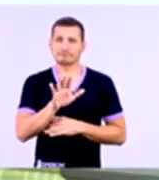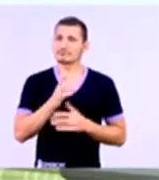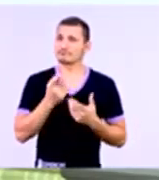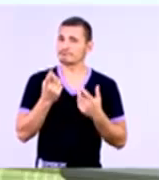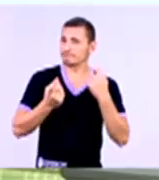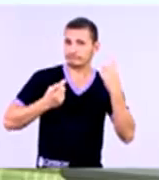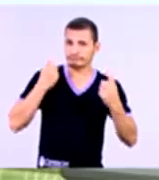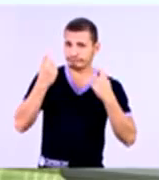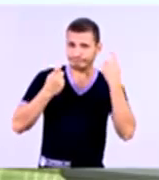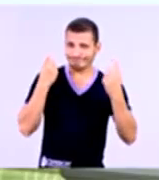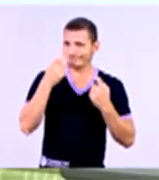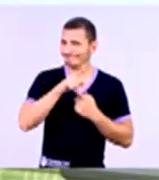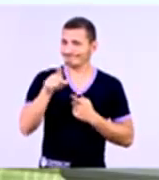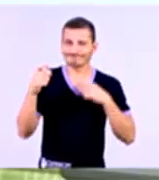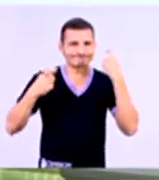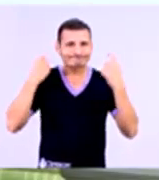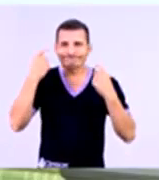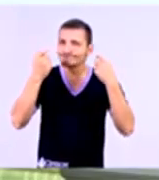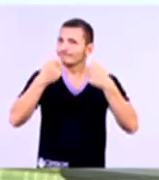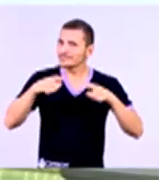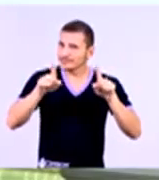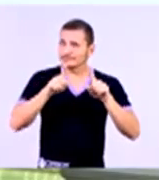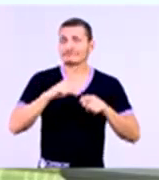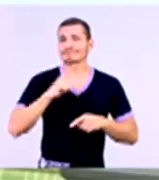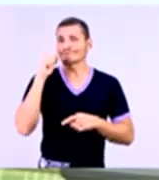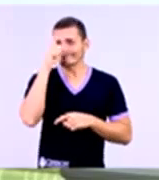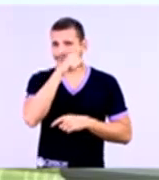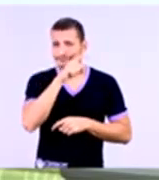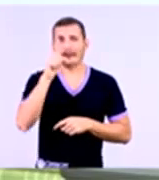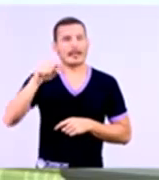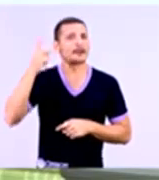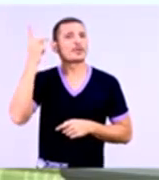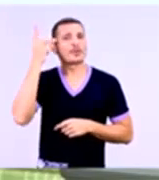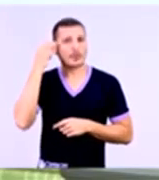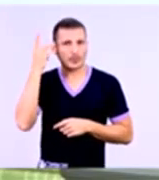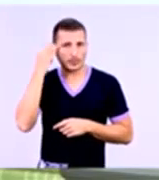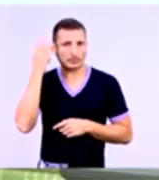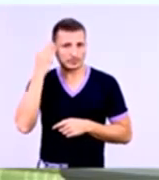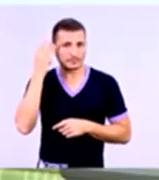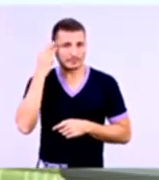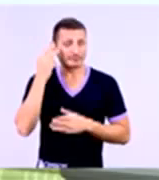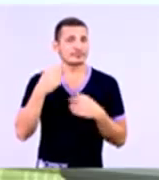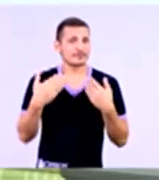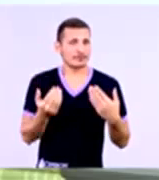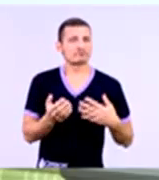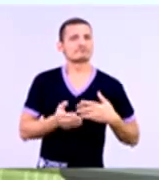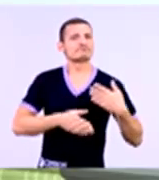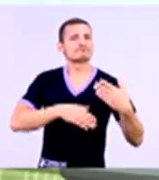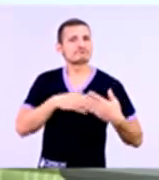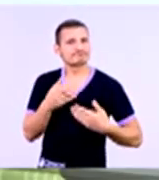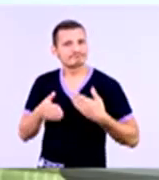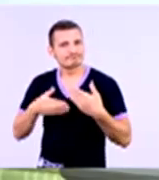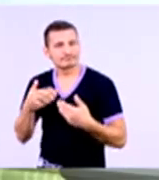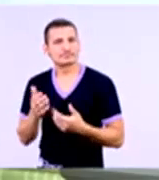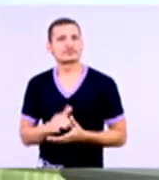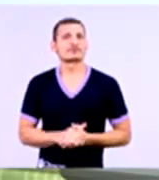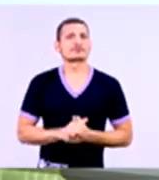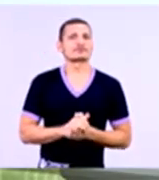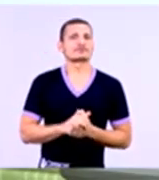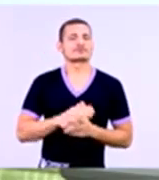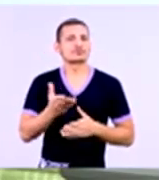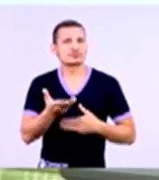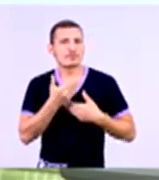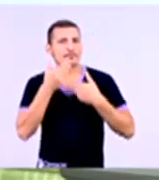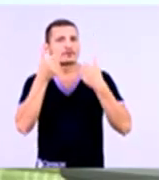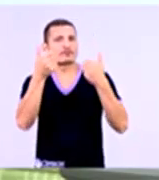desesperados os que têm essa dificuldade, pois isso é muito comum. Então, ao longo do desenvolvimento e do